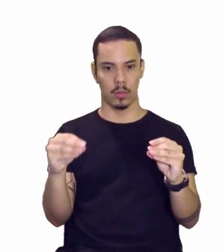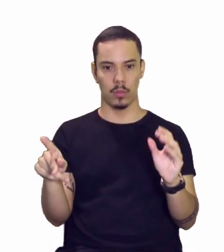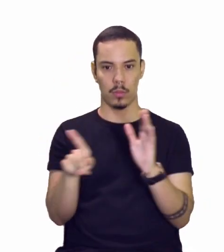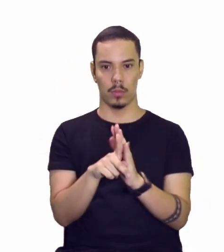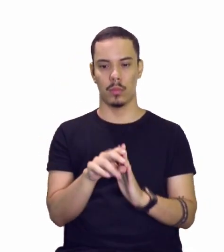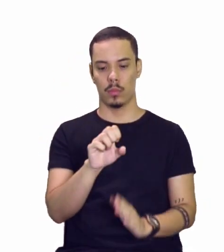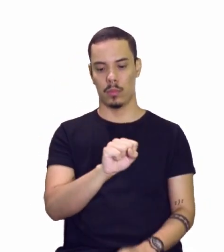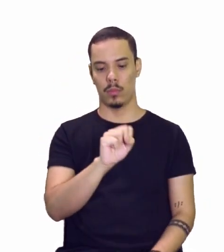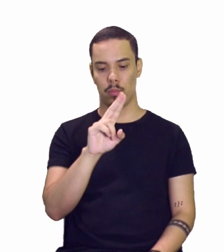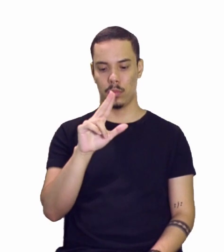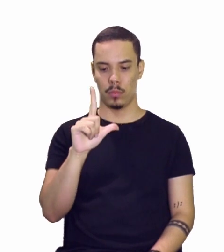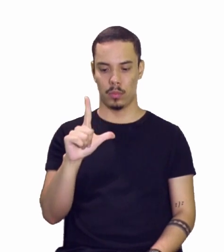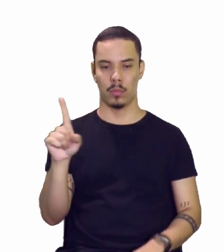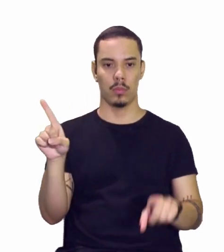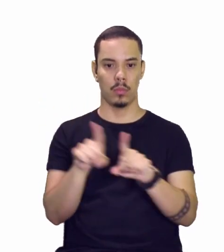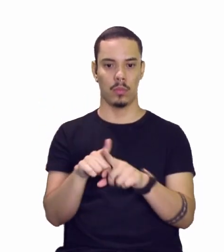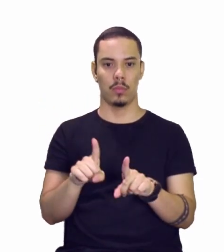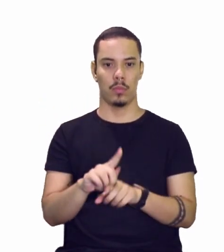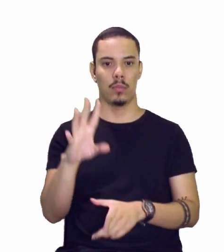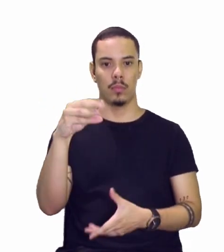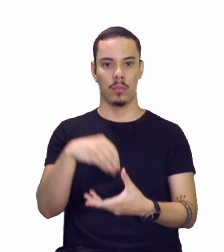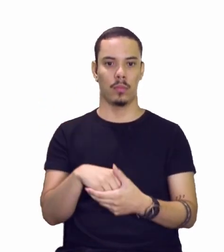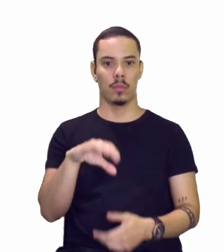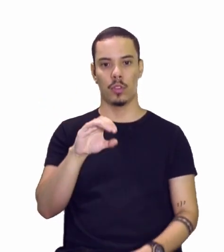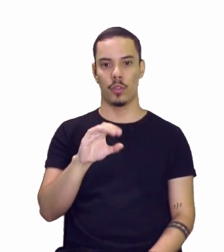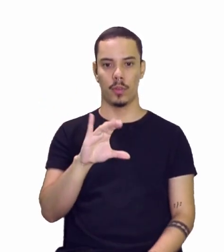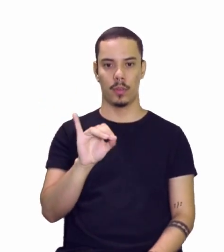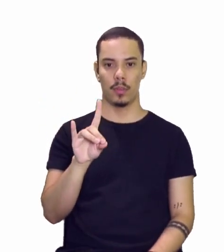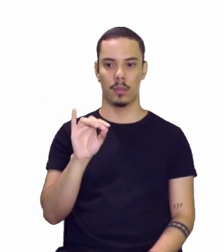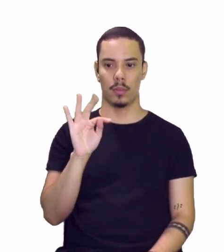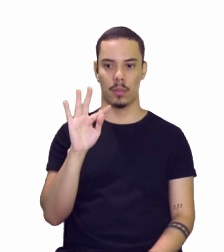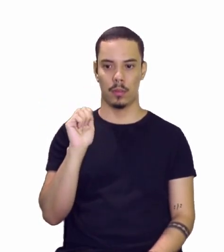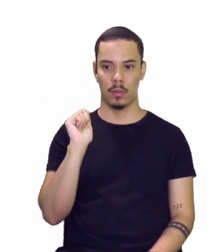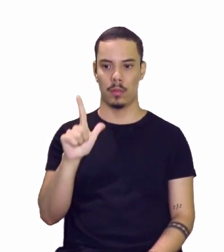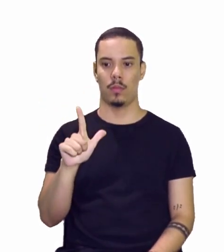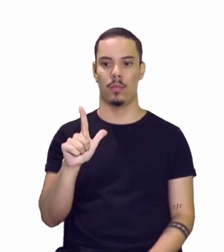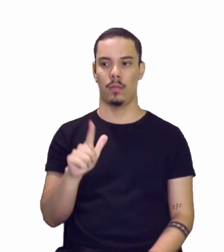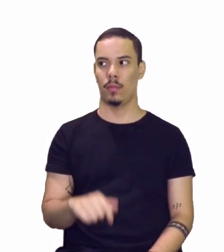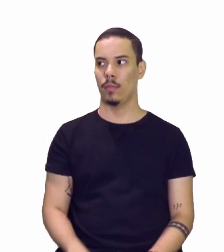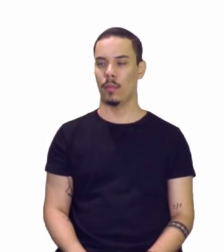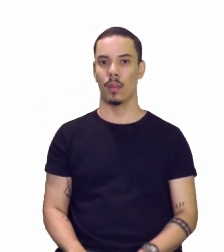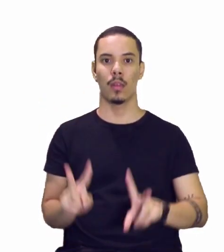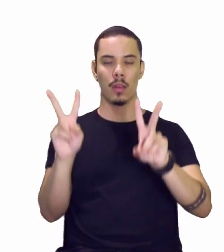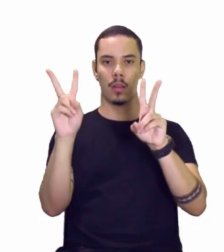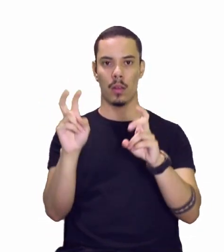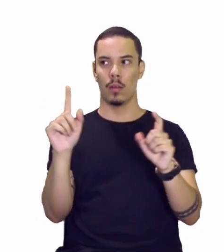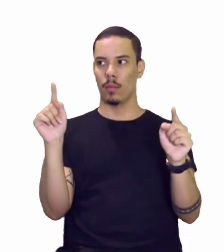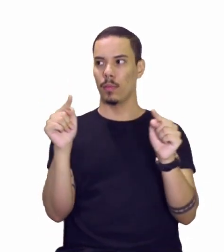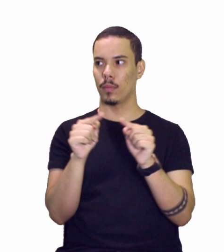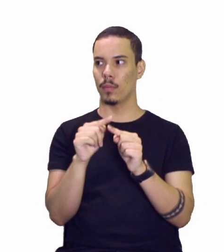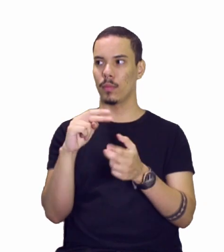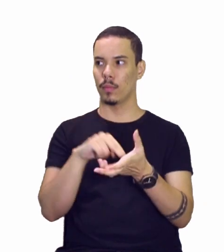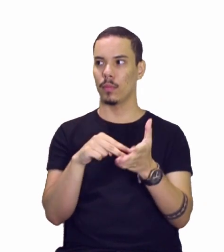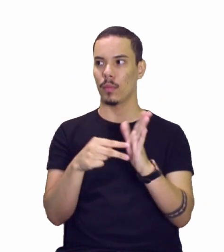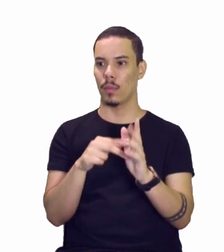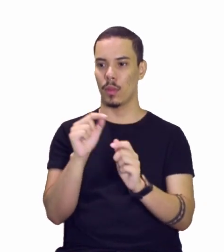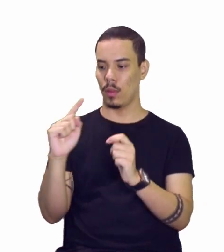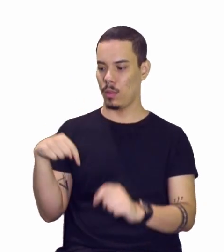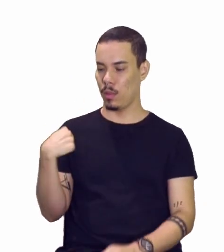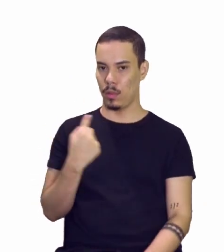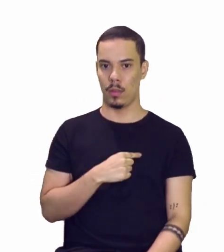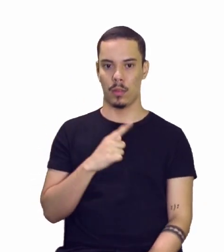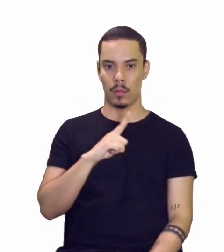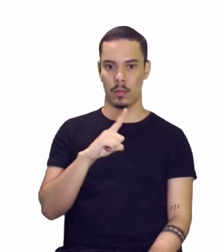sul e totalmente no hemisfério ocidental. Com relação ao ocidental, significa dizer que nós temos